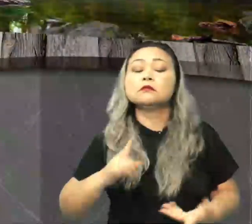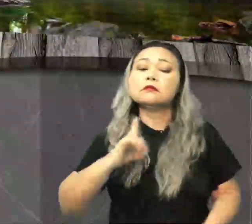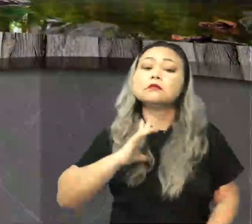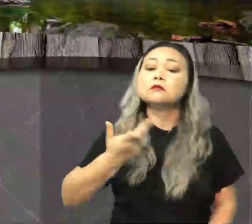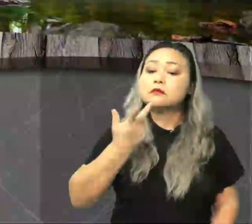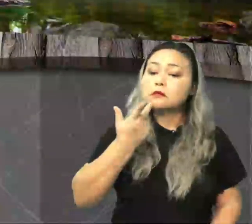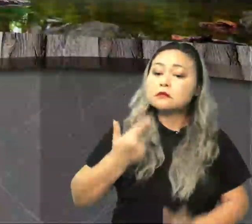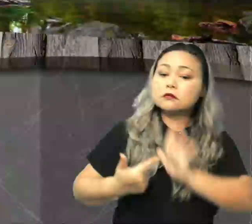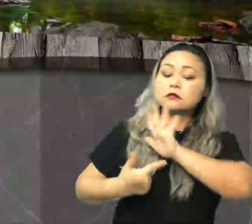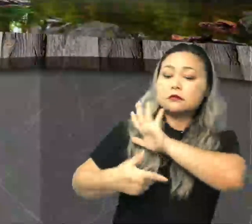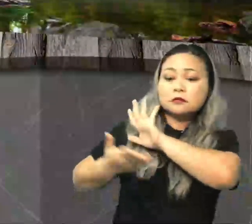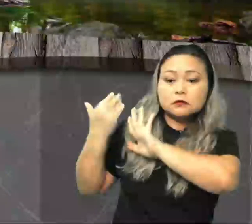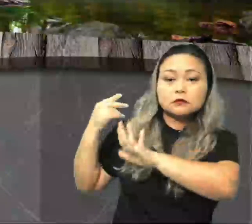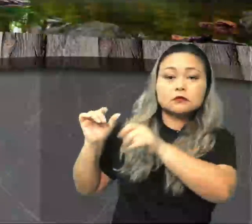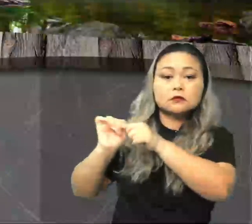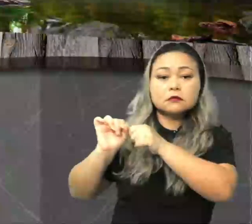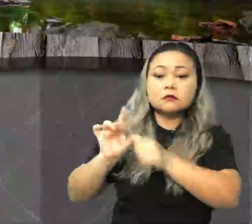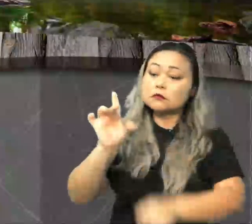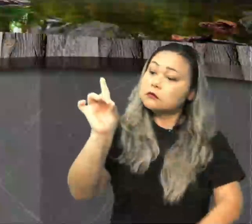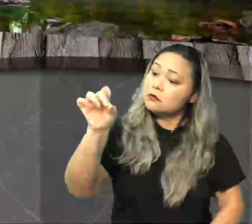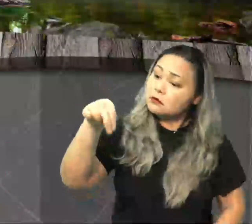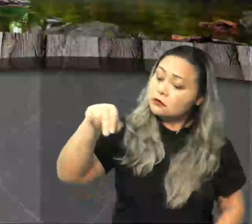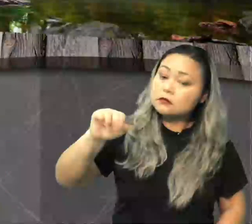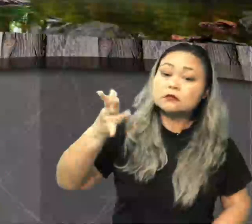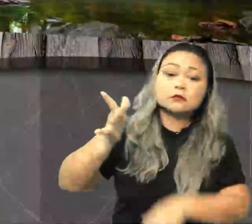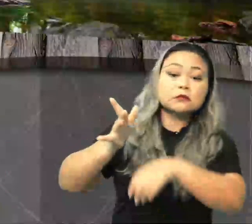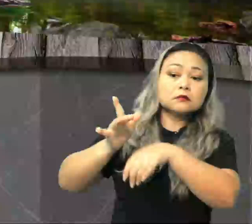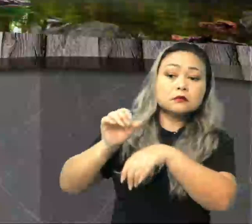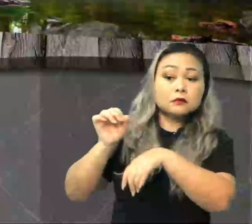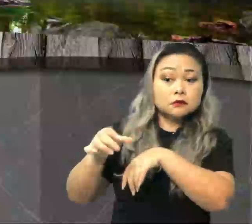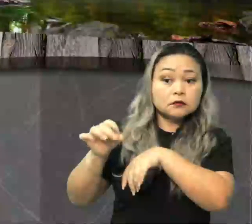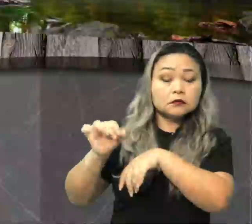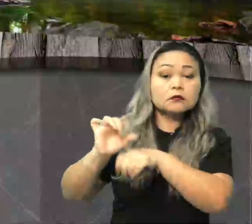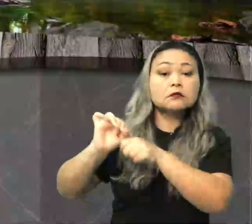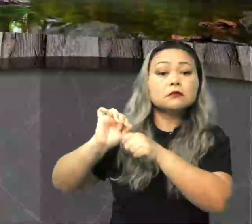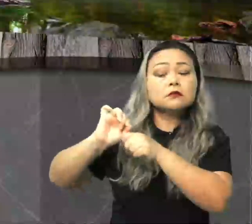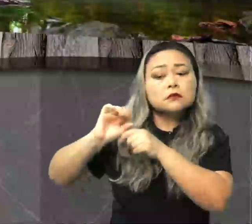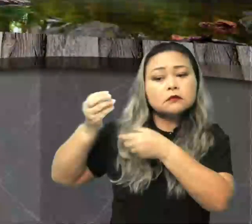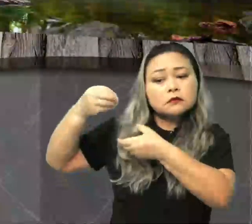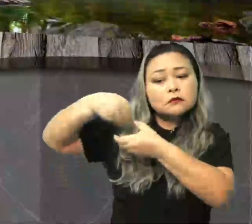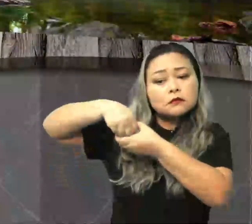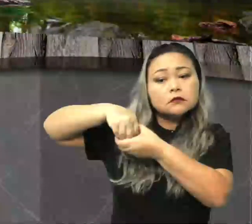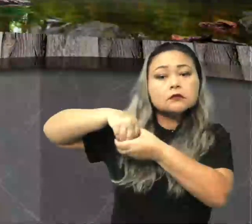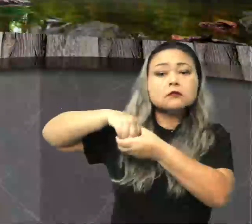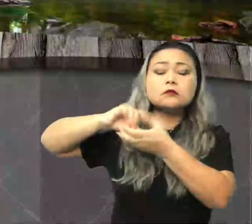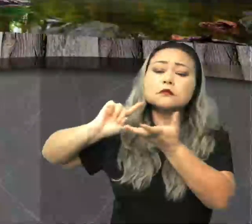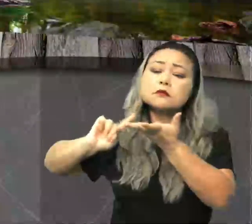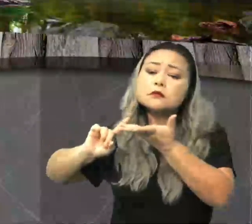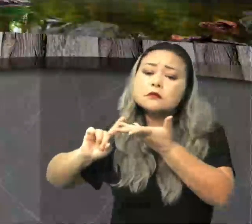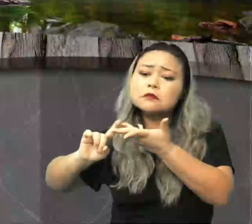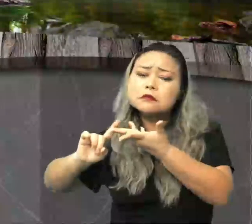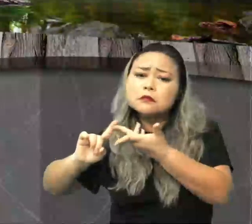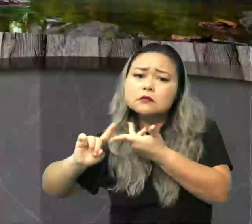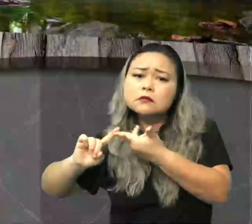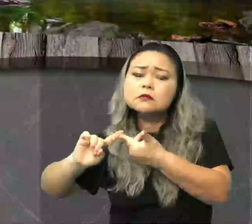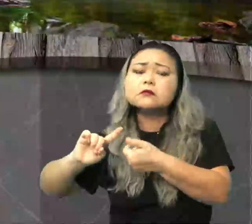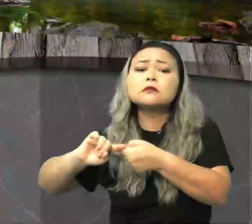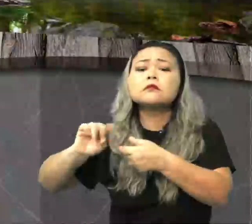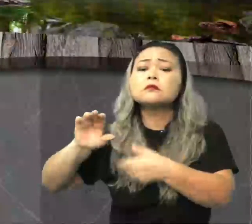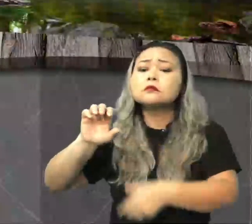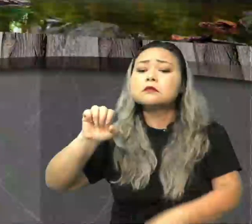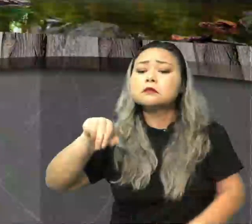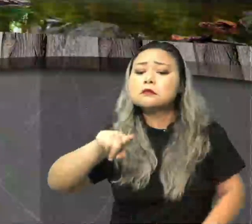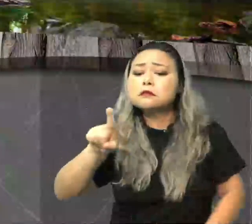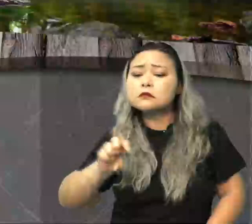no início que os vírus de DNA, eles vão ter a enzima polimerase. Para que eles têm essas